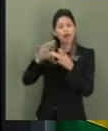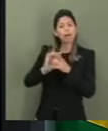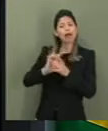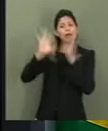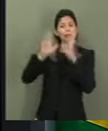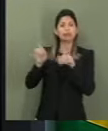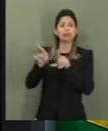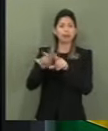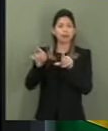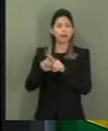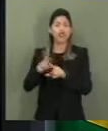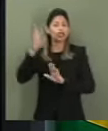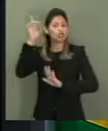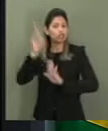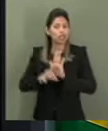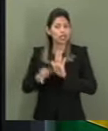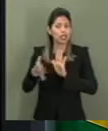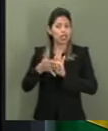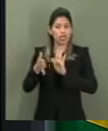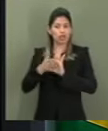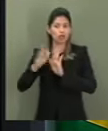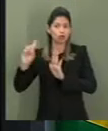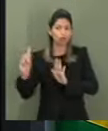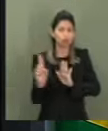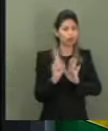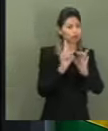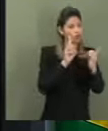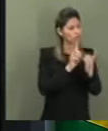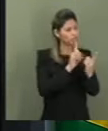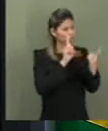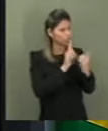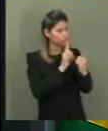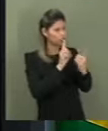em hospitais, não morrerem em filas,